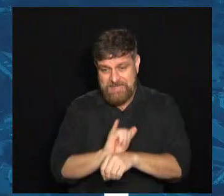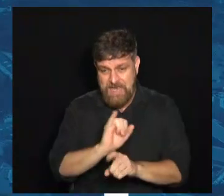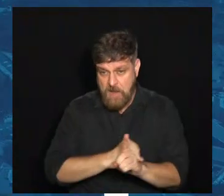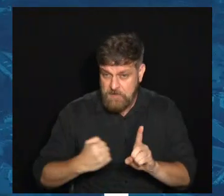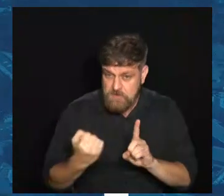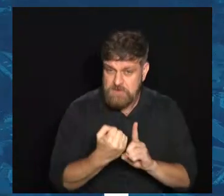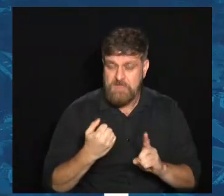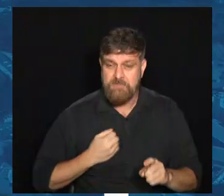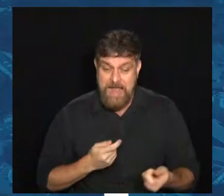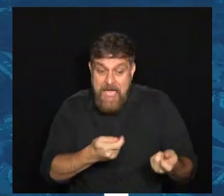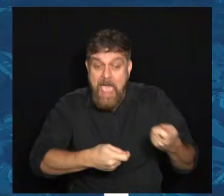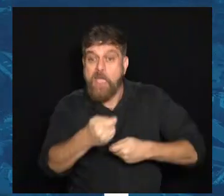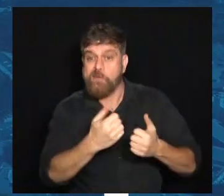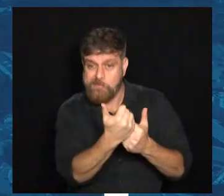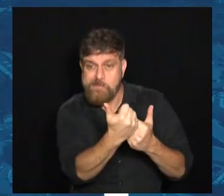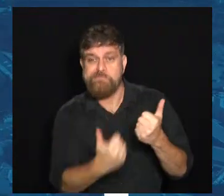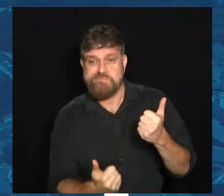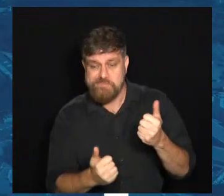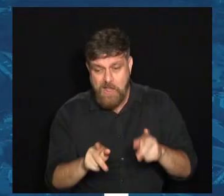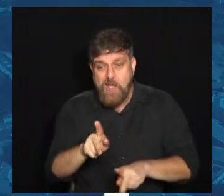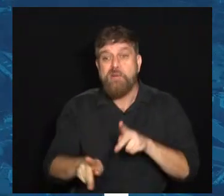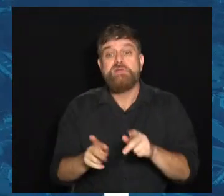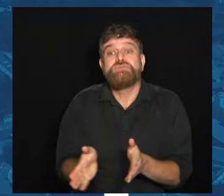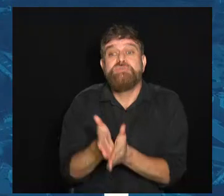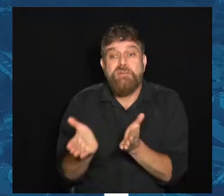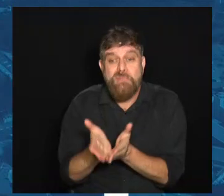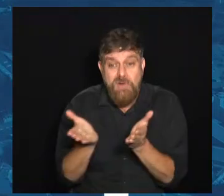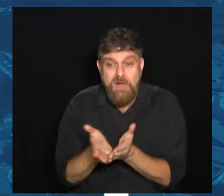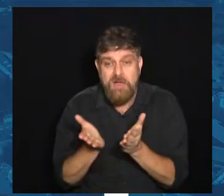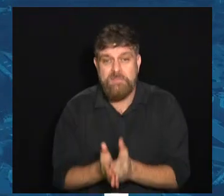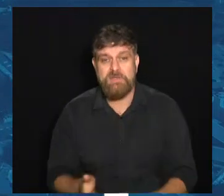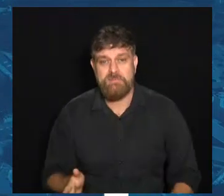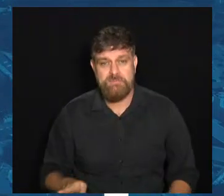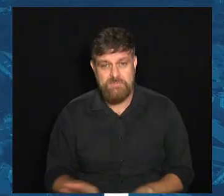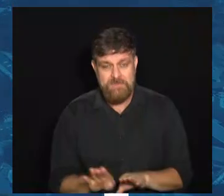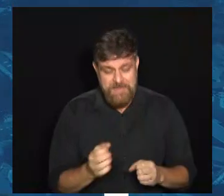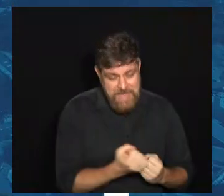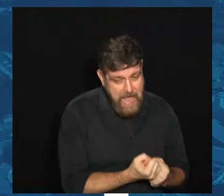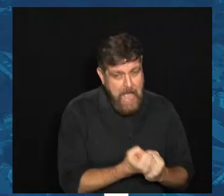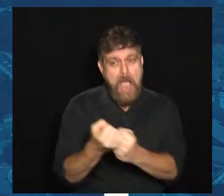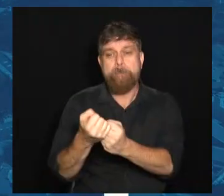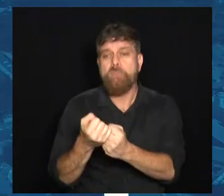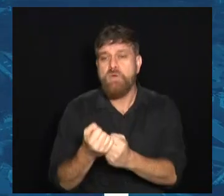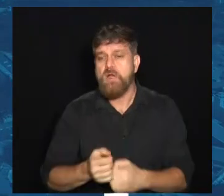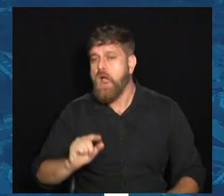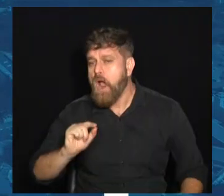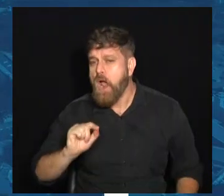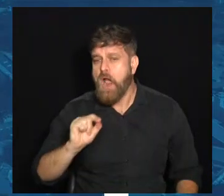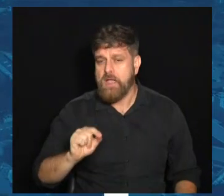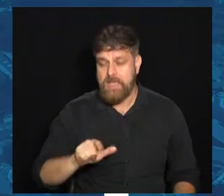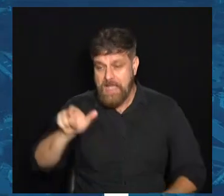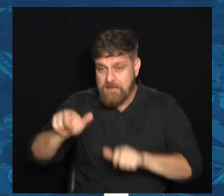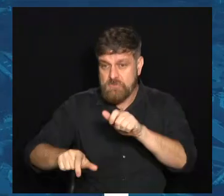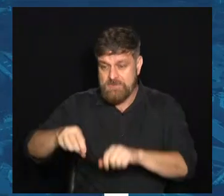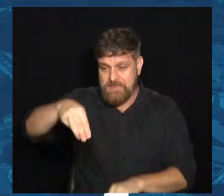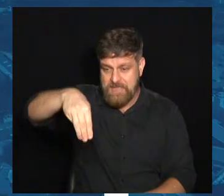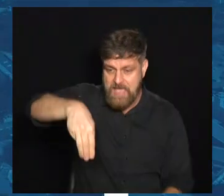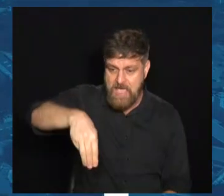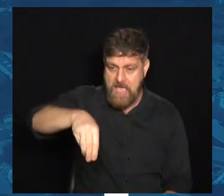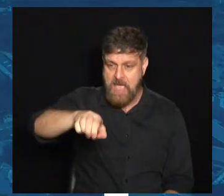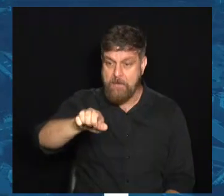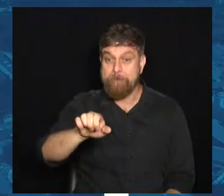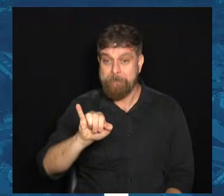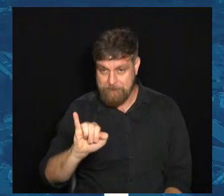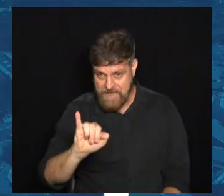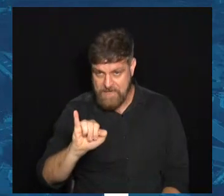os impactos econômicos da população de baixa renda e apoio aos MEIs, que são os